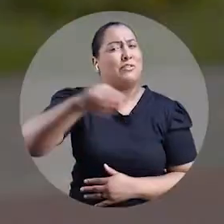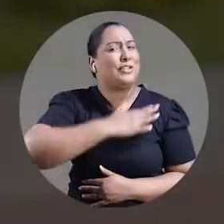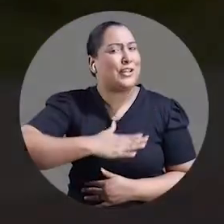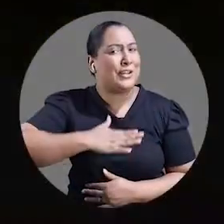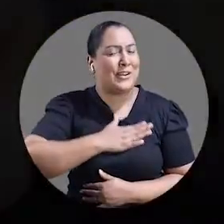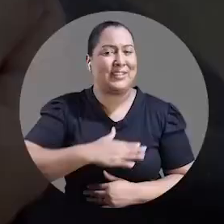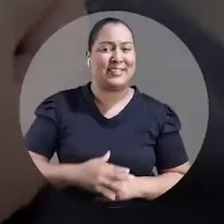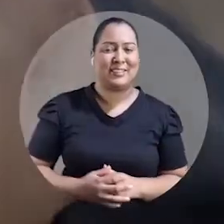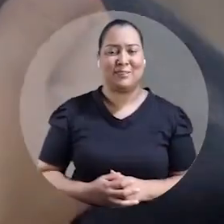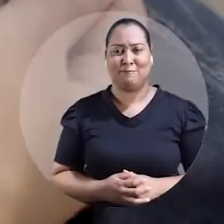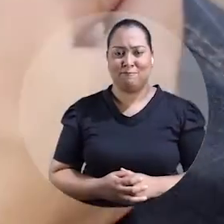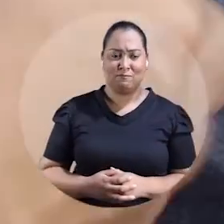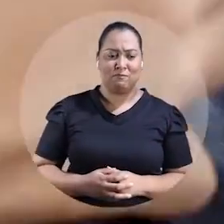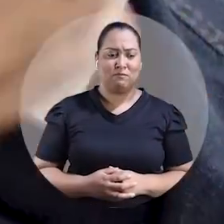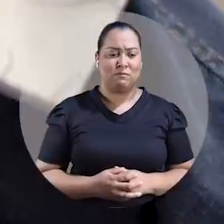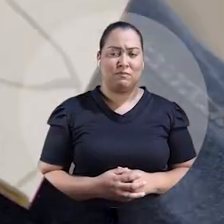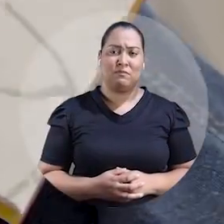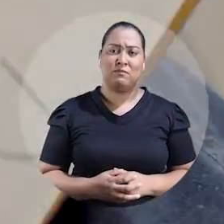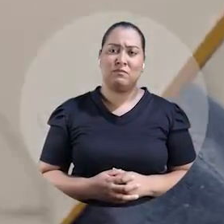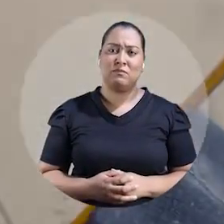leitura.